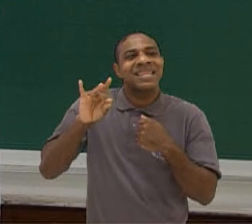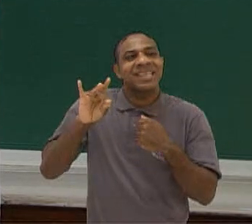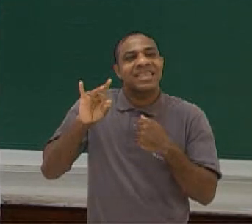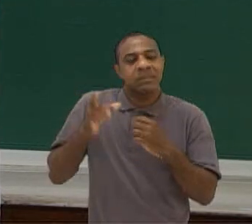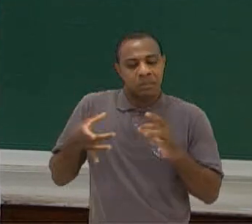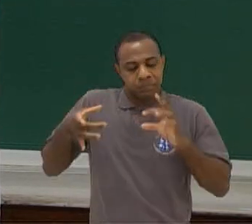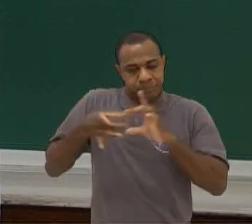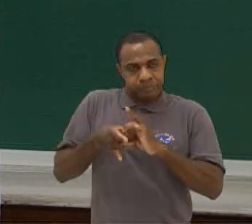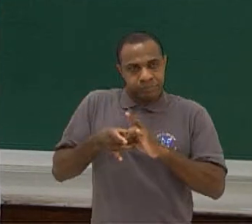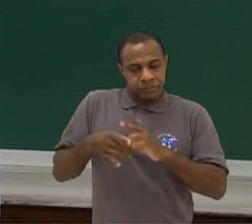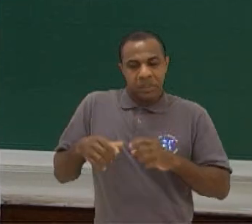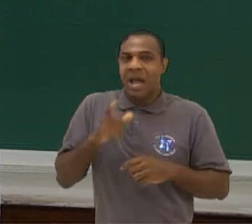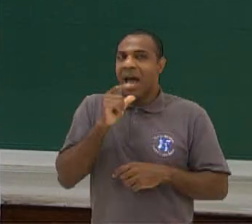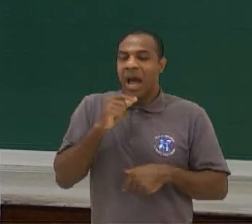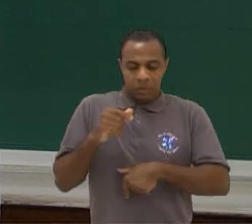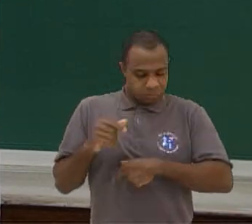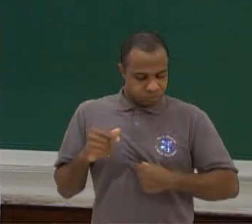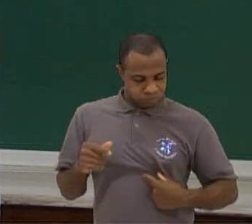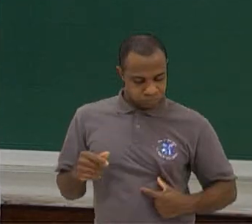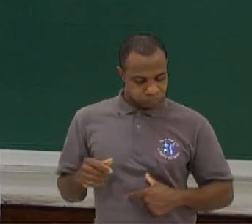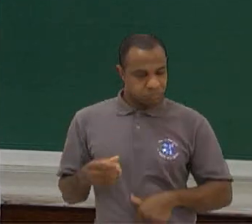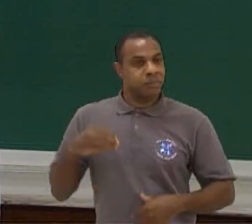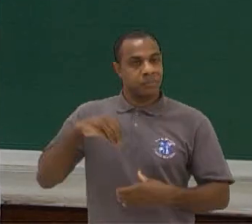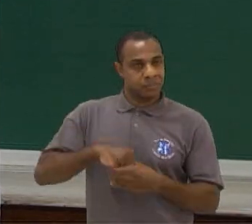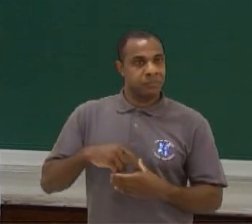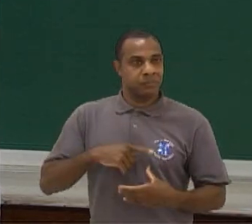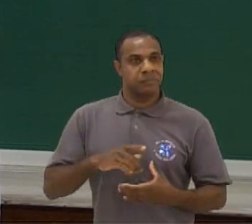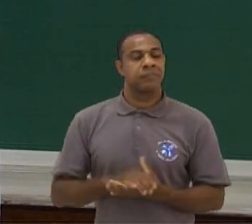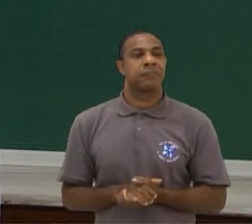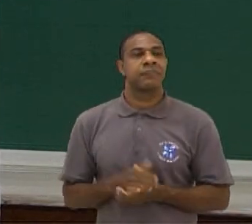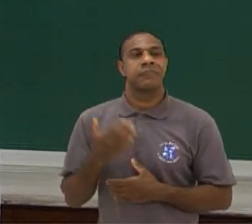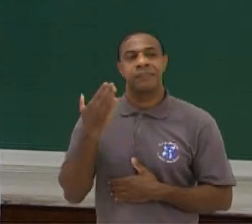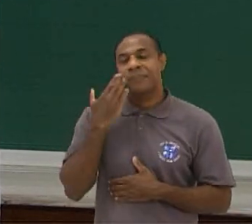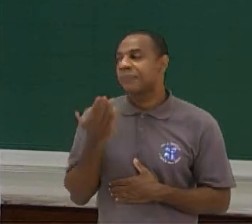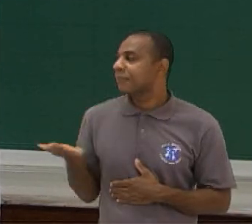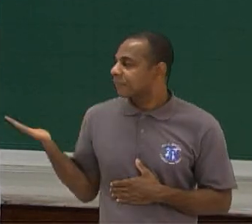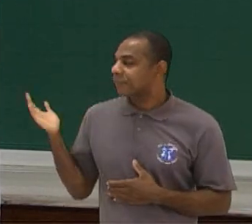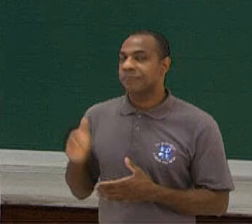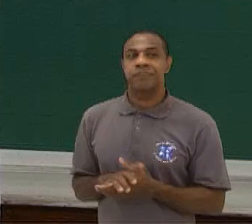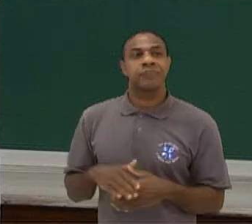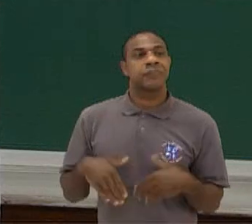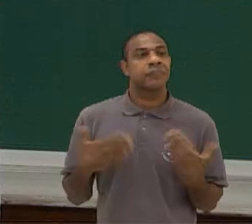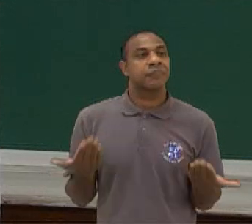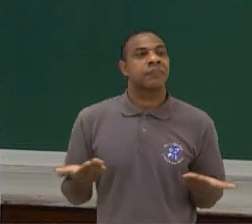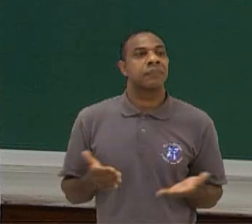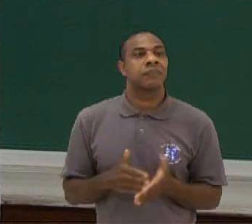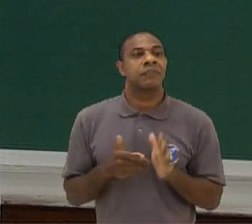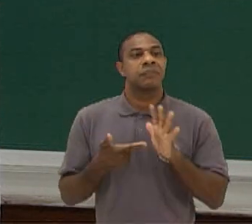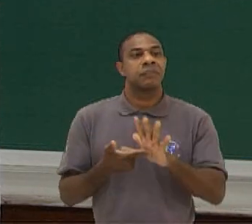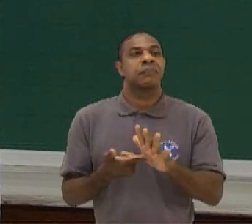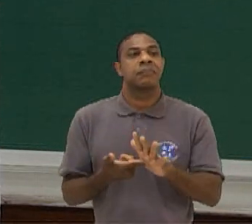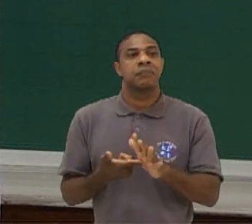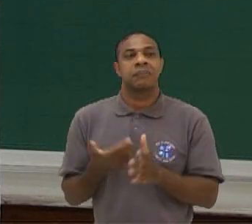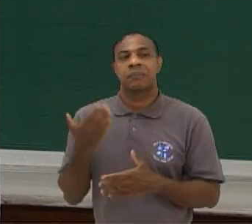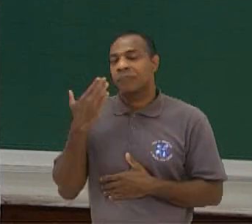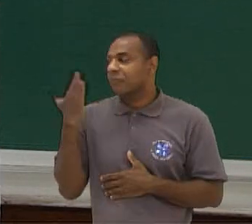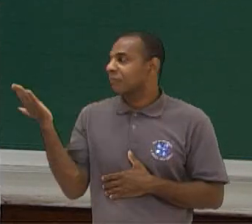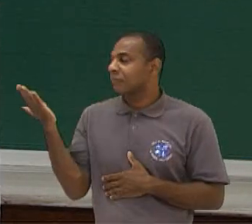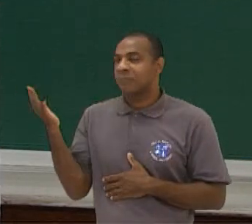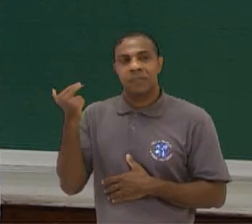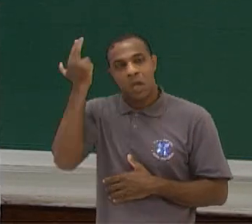líquido no intestino grosso. Beleza? Então, vamos prosseguir aqui. Então, eu trouxe aqui para vocês o intestino de